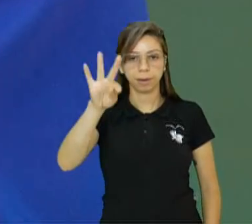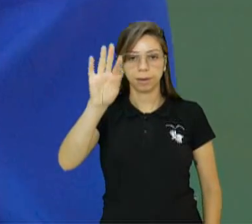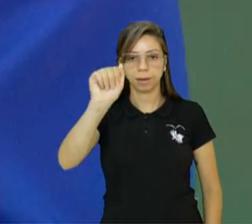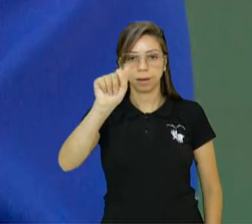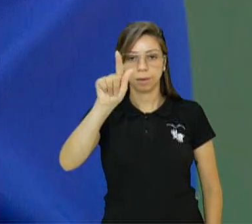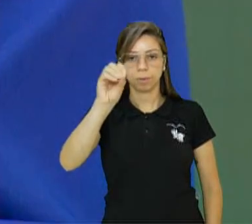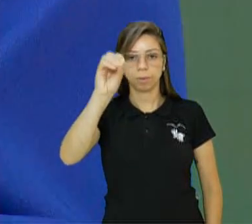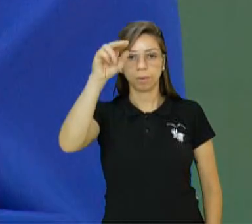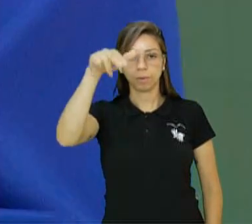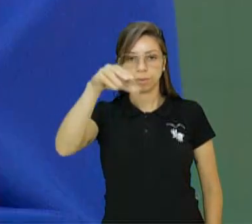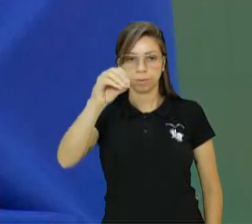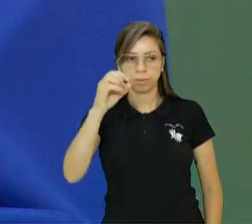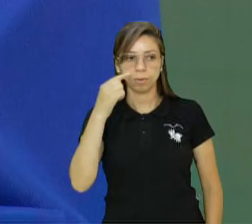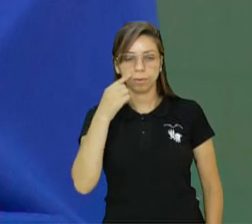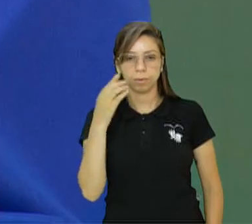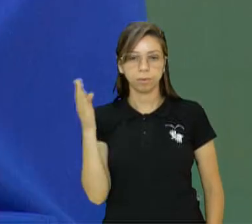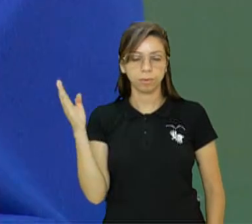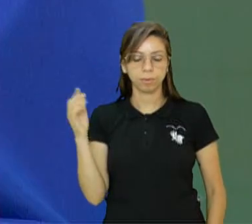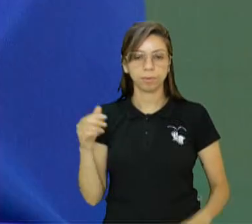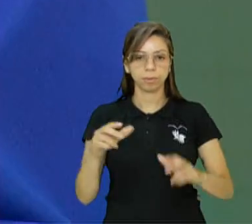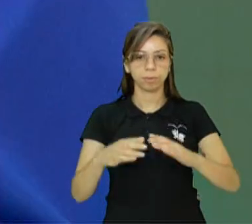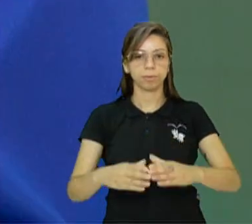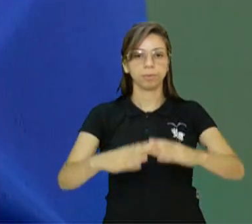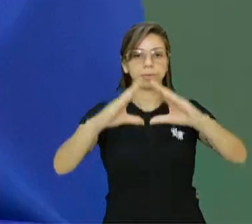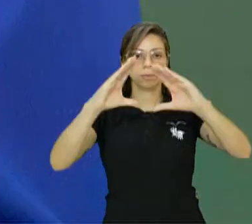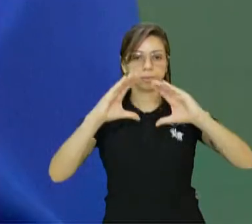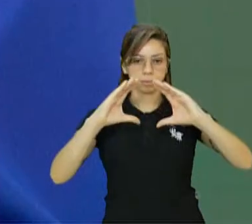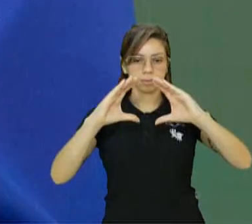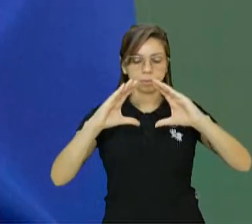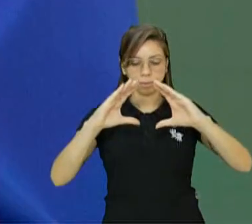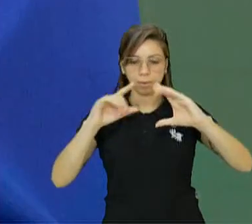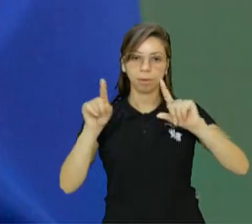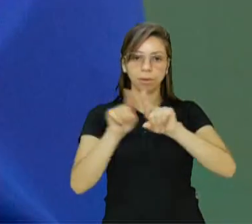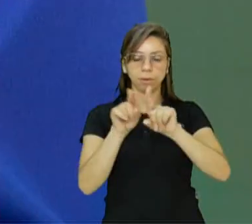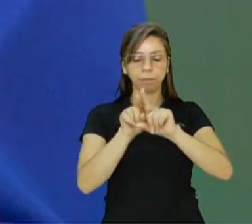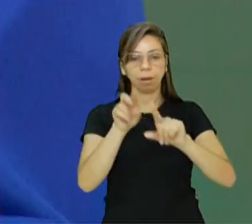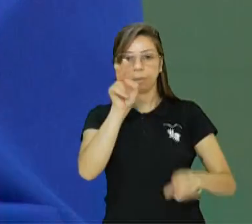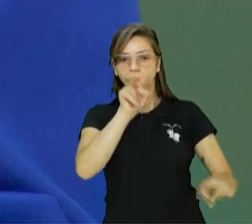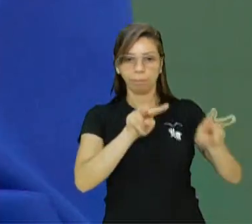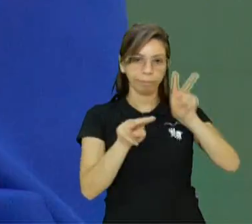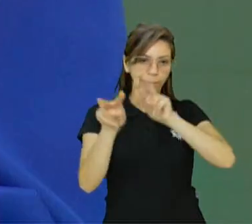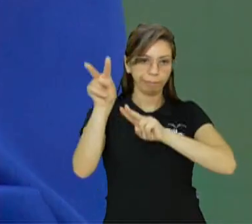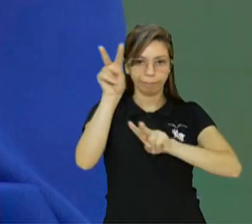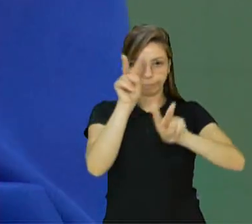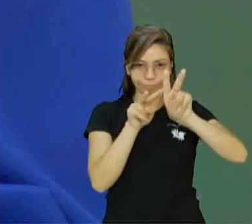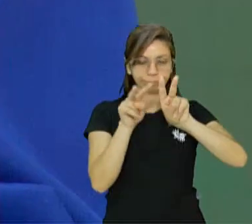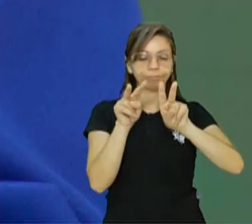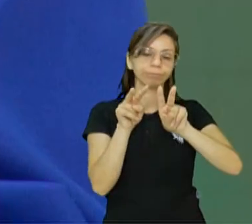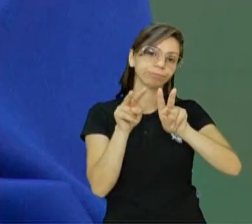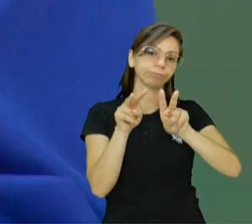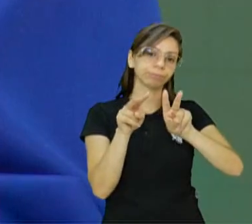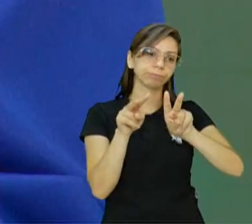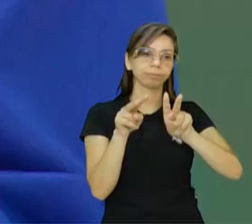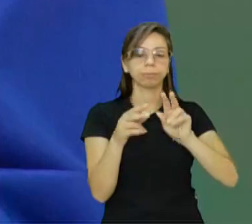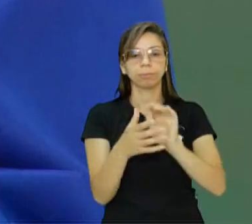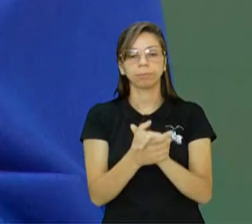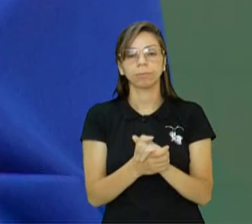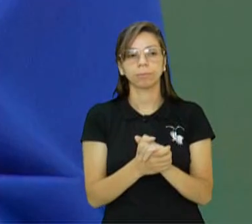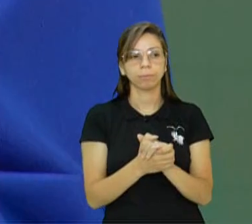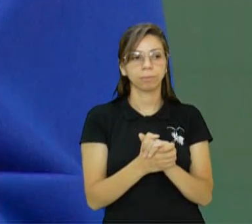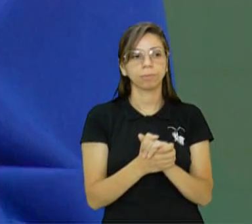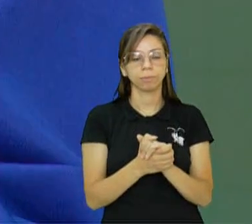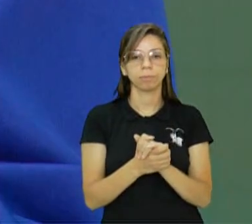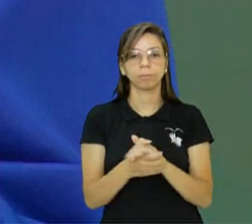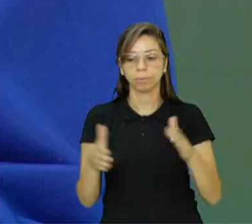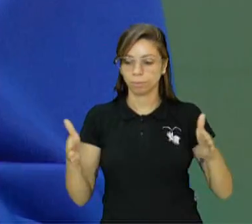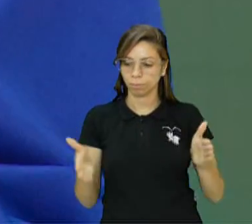verem melhor, ó. Olha lá, vira o seu sólido também e olha também no seu sólido, ó. Aqui nós temos um pentágono porque ele